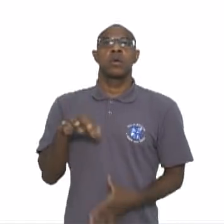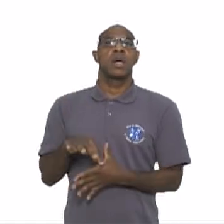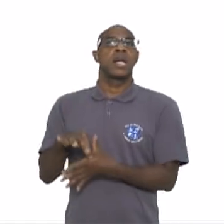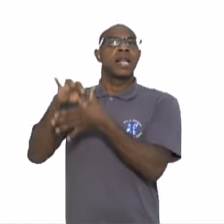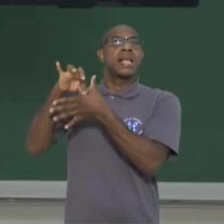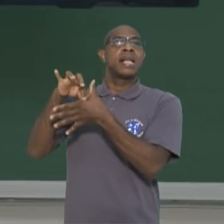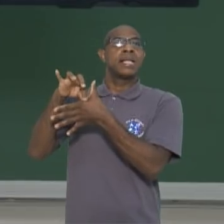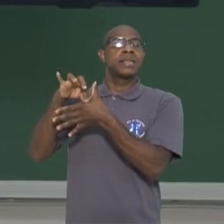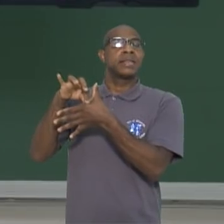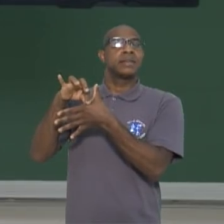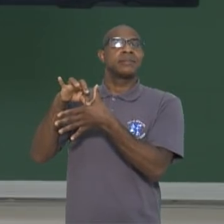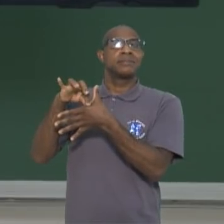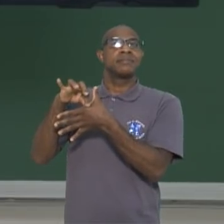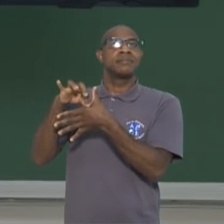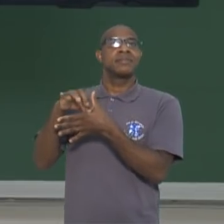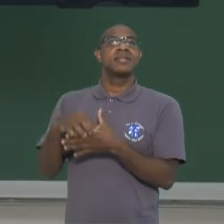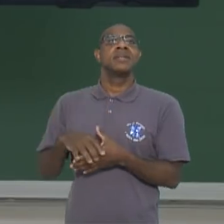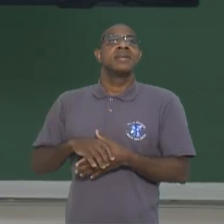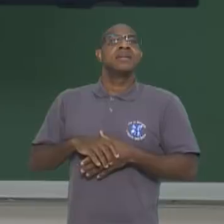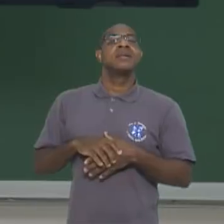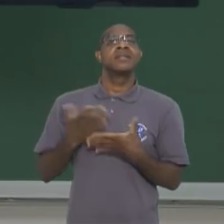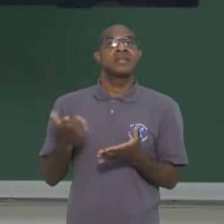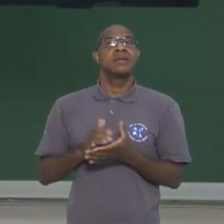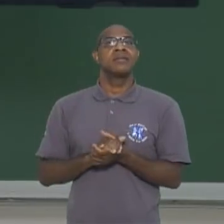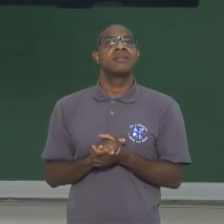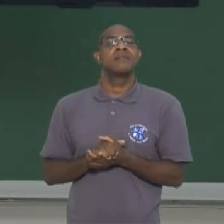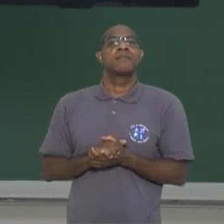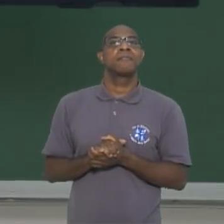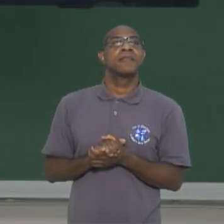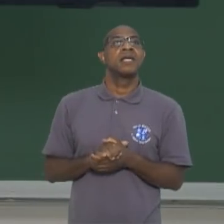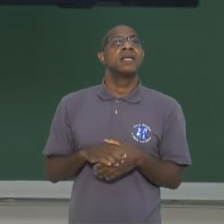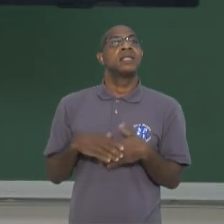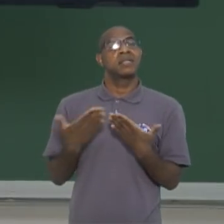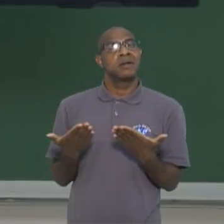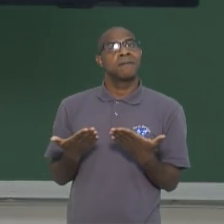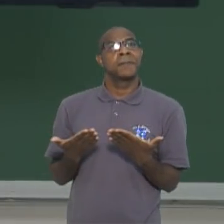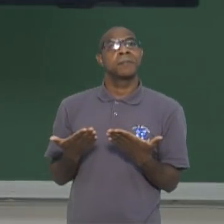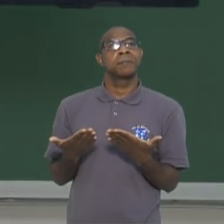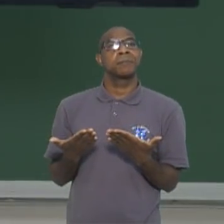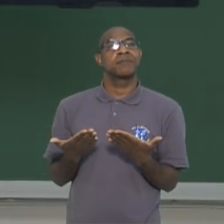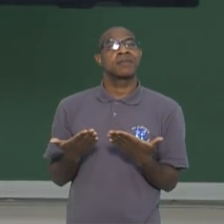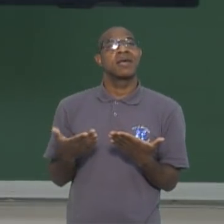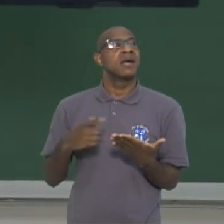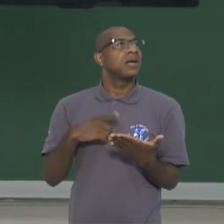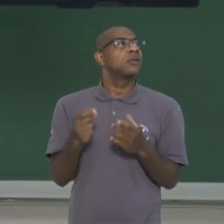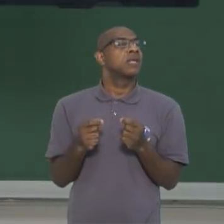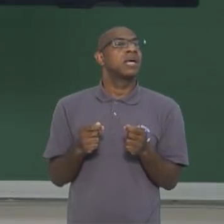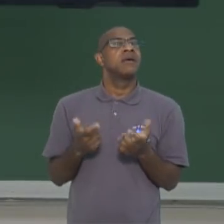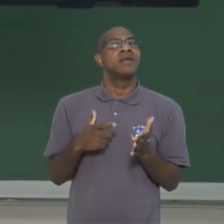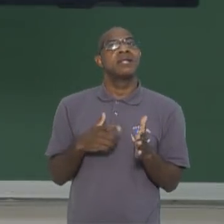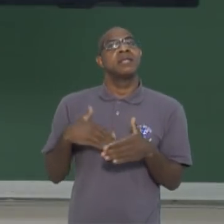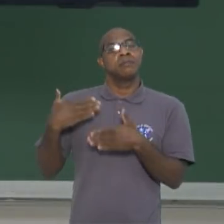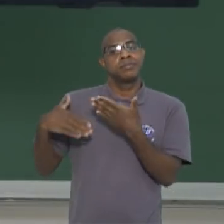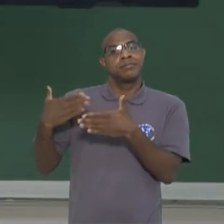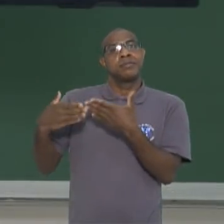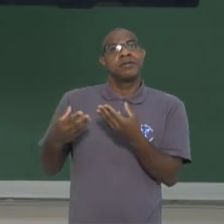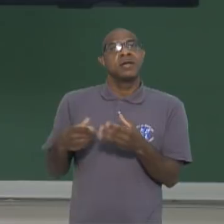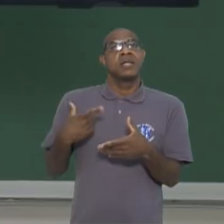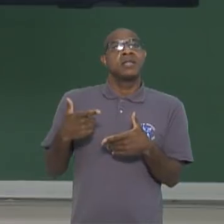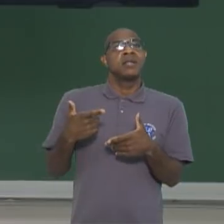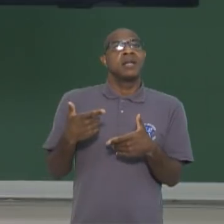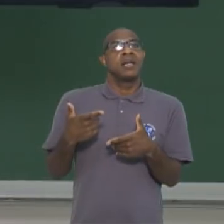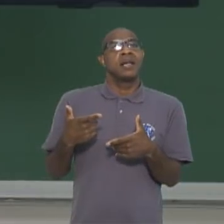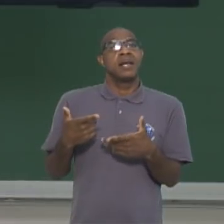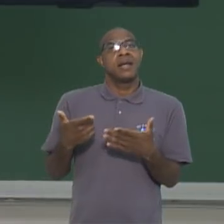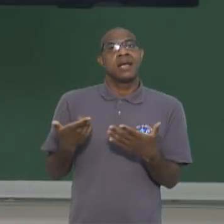a passar o seu cargo de rei através dos seus herdeiros. Então vai se tornar um cargo hereditário, né? Então